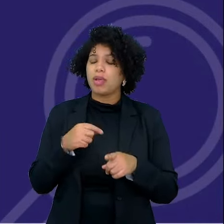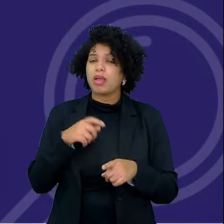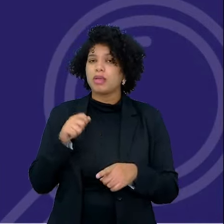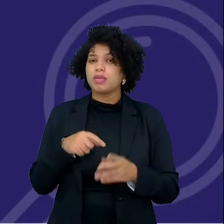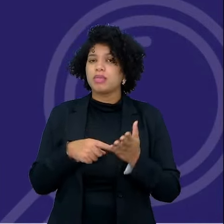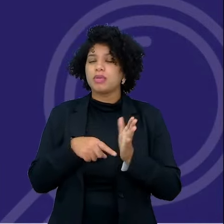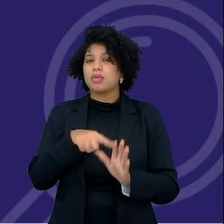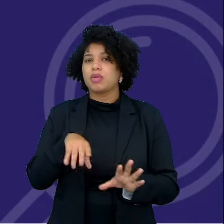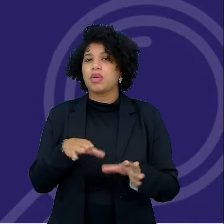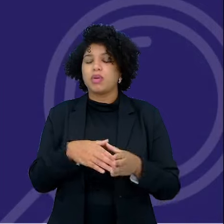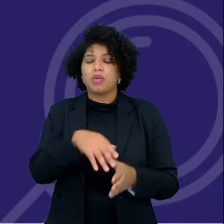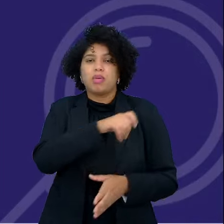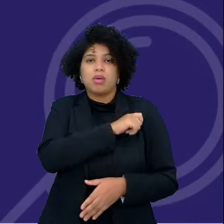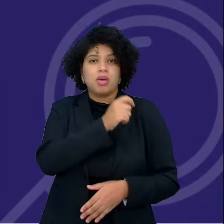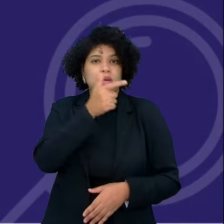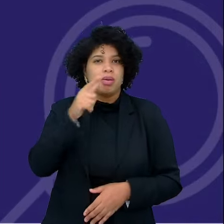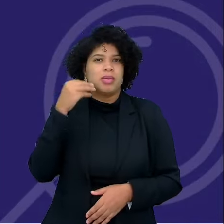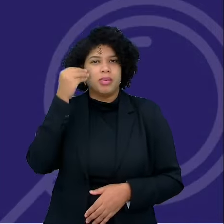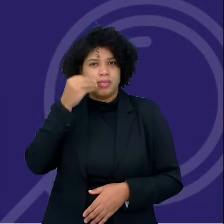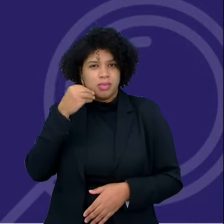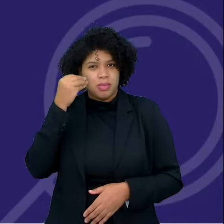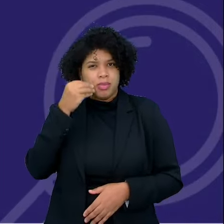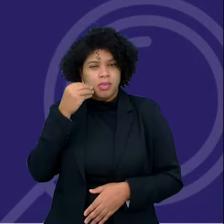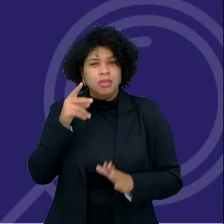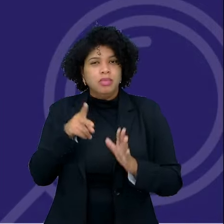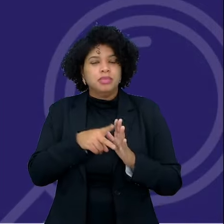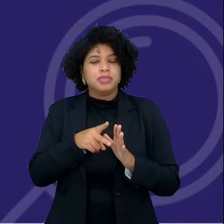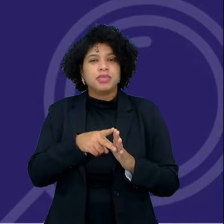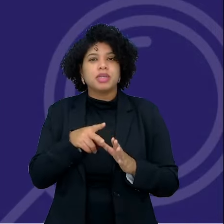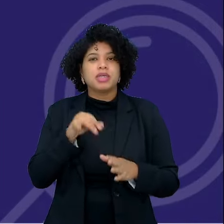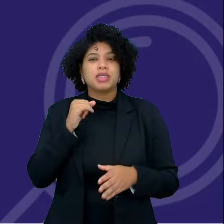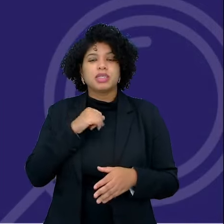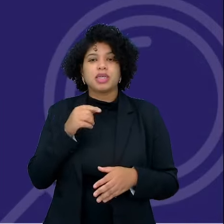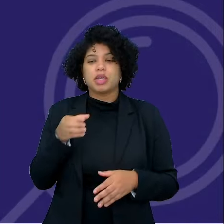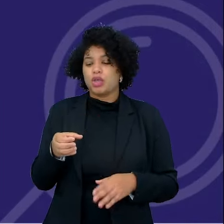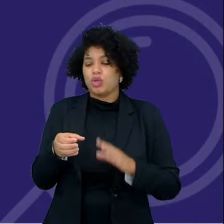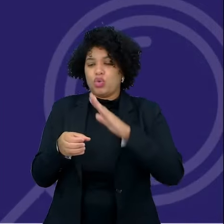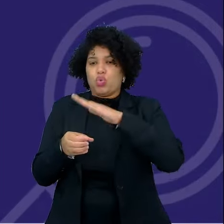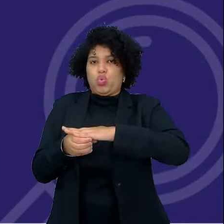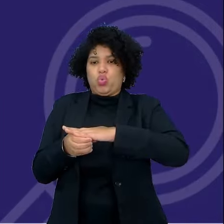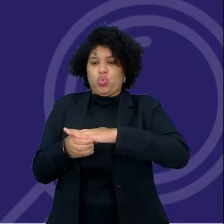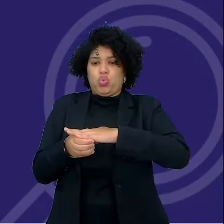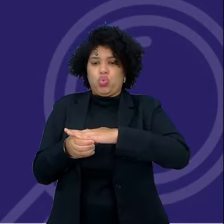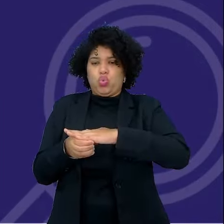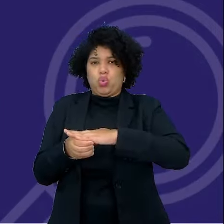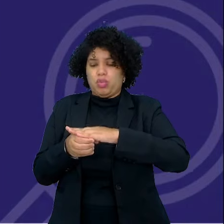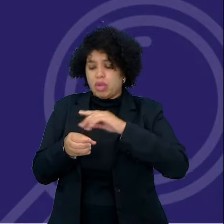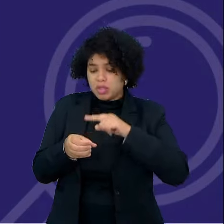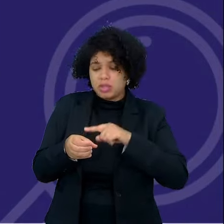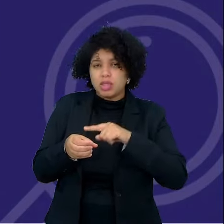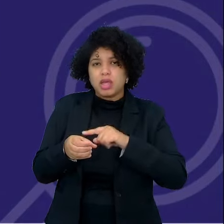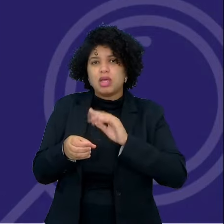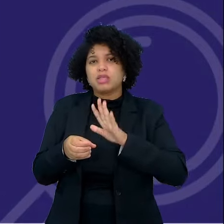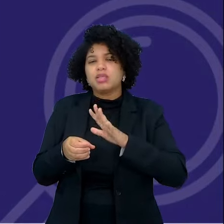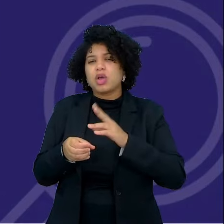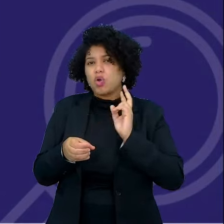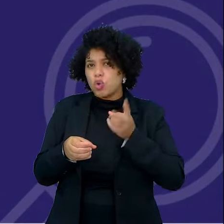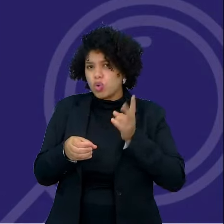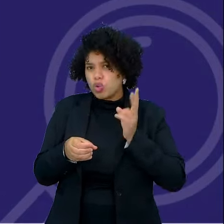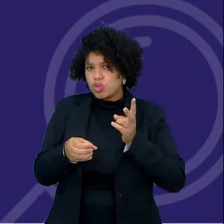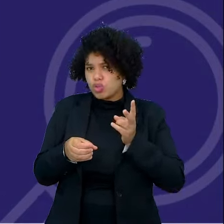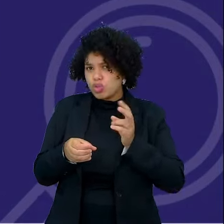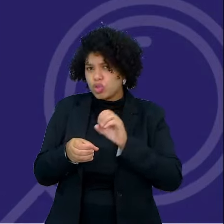estudantes também um outro experimento em relação à pressão também na perda de gás. Que depois desse experimento, você ainda pode fazer